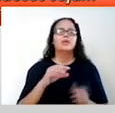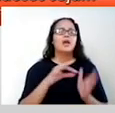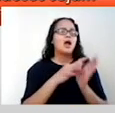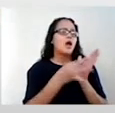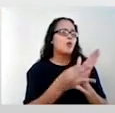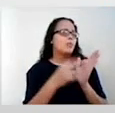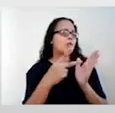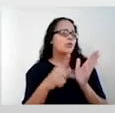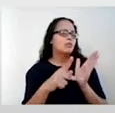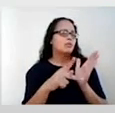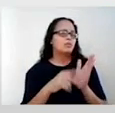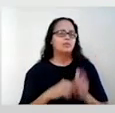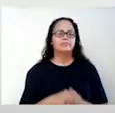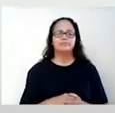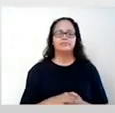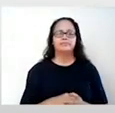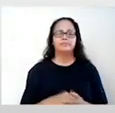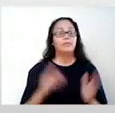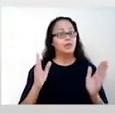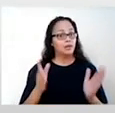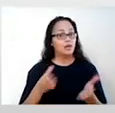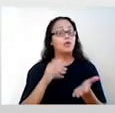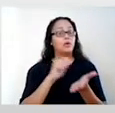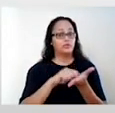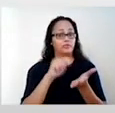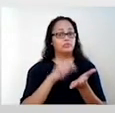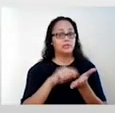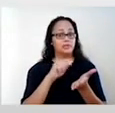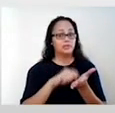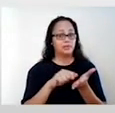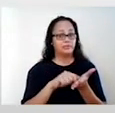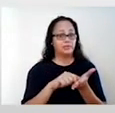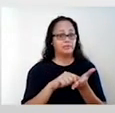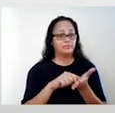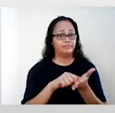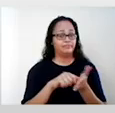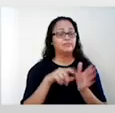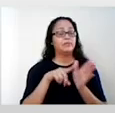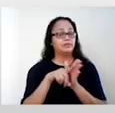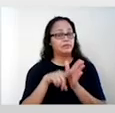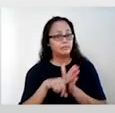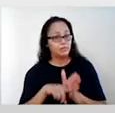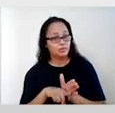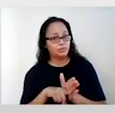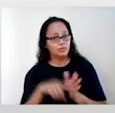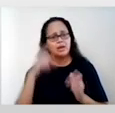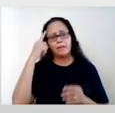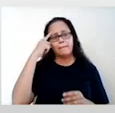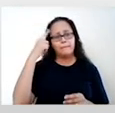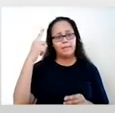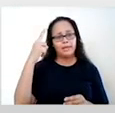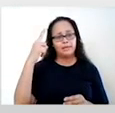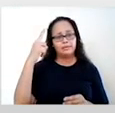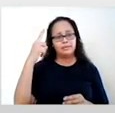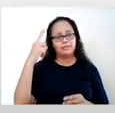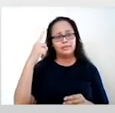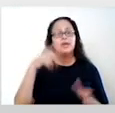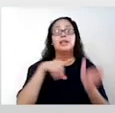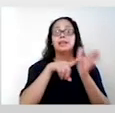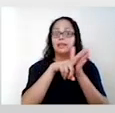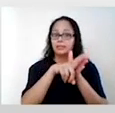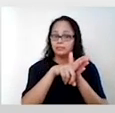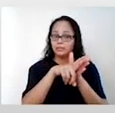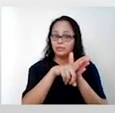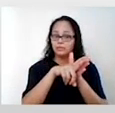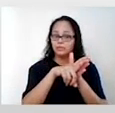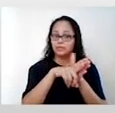opinião? E aí, então, vamos escrever. Baseado nessas perguntas e outras, pensem aí, tá? Vocês vão escrever